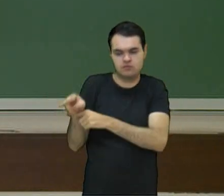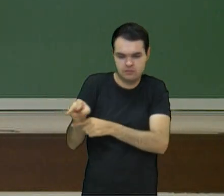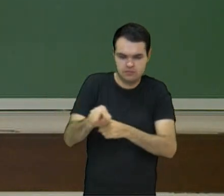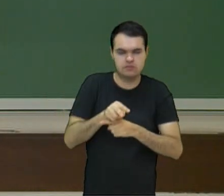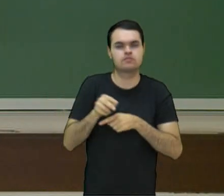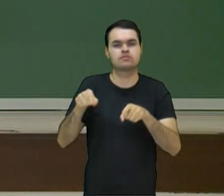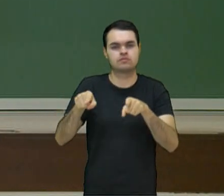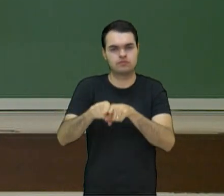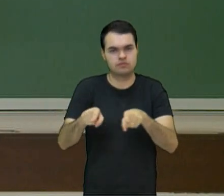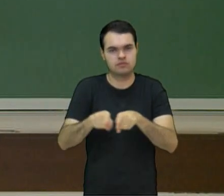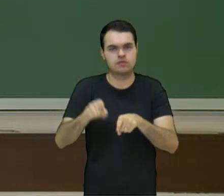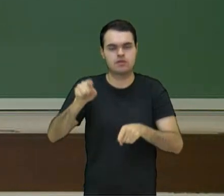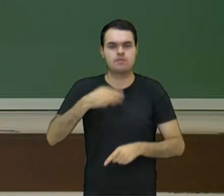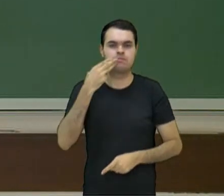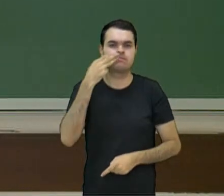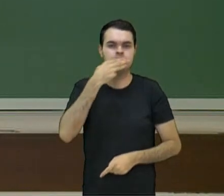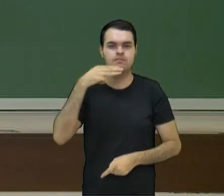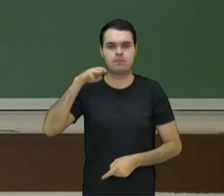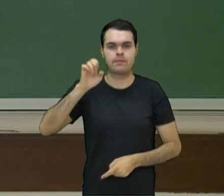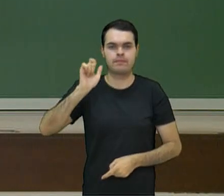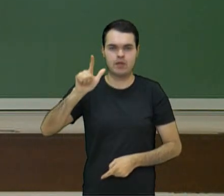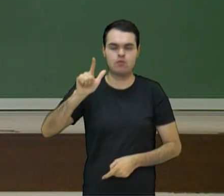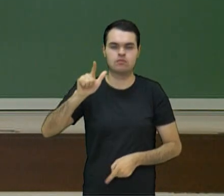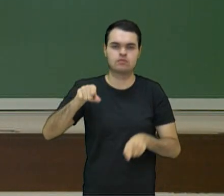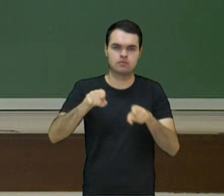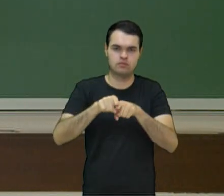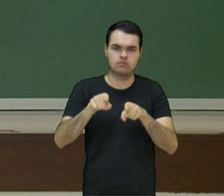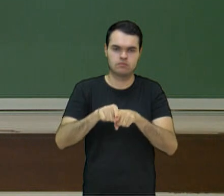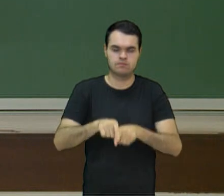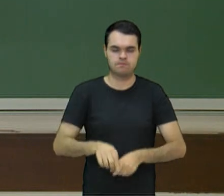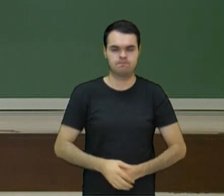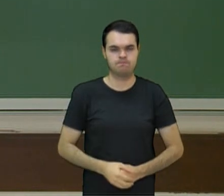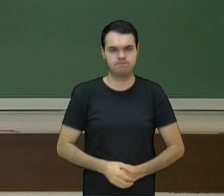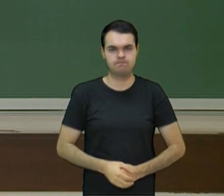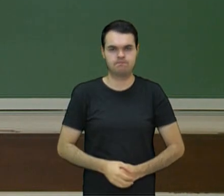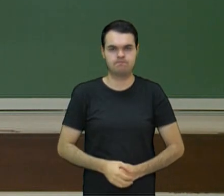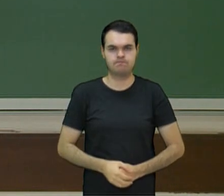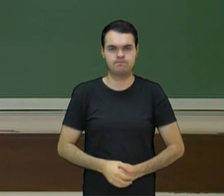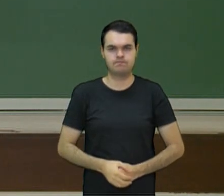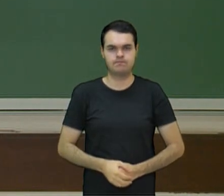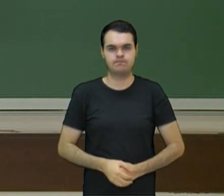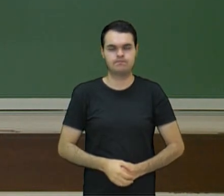também produzem mel em larga escala.